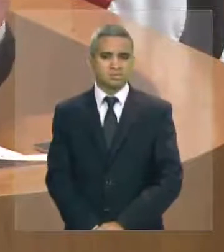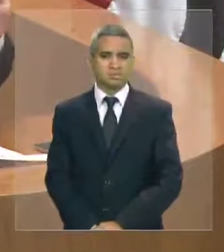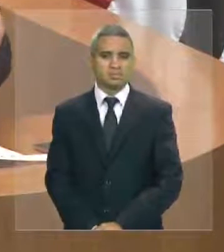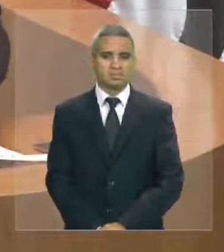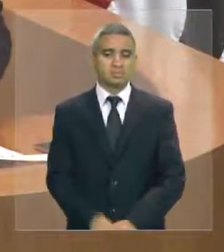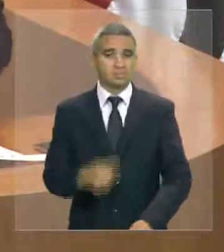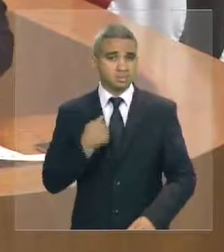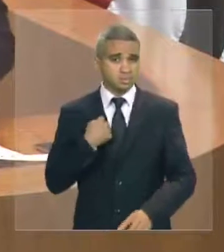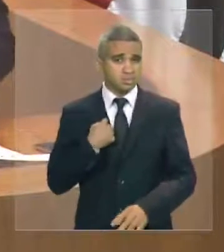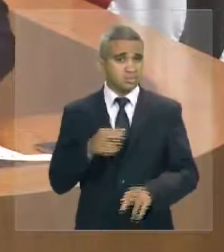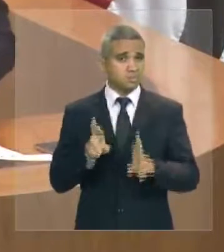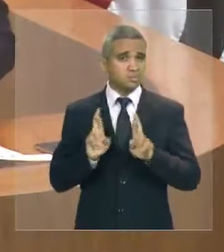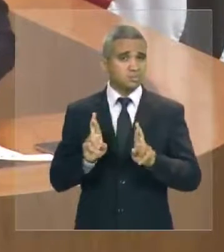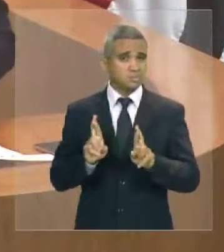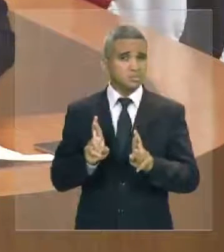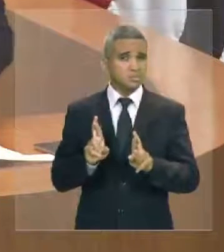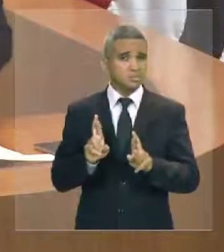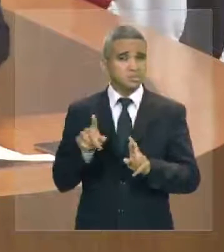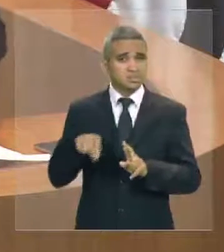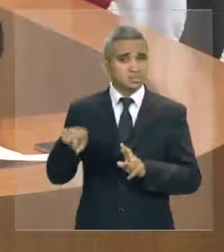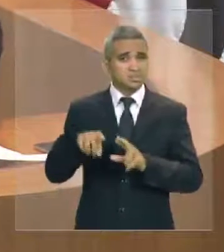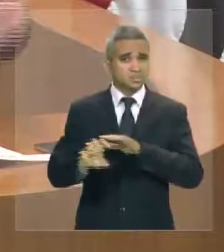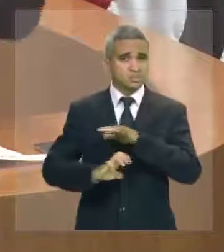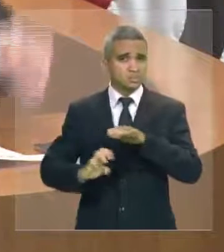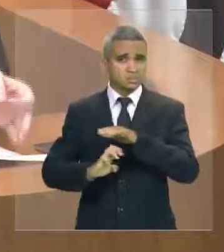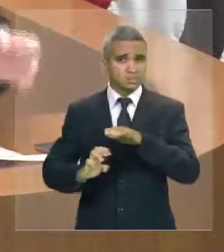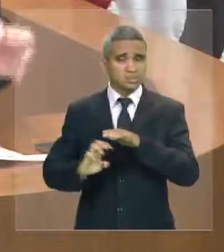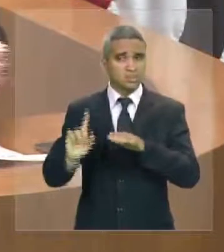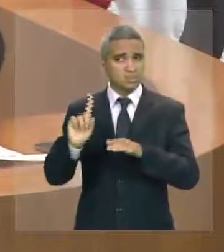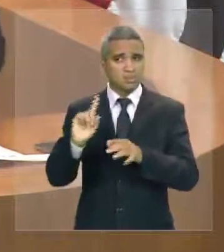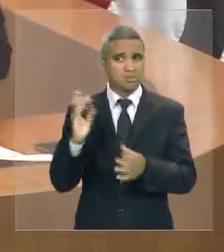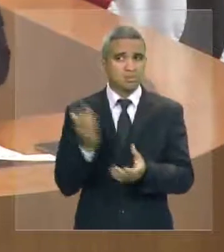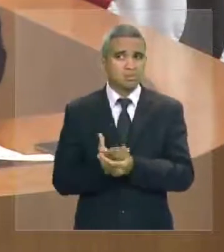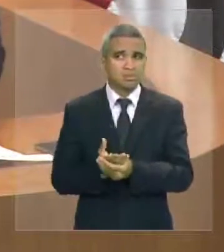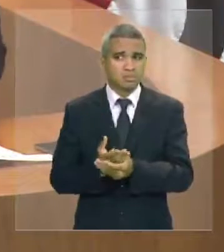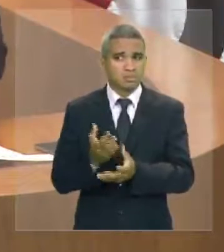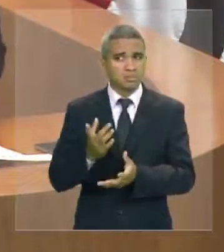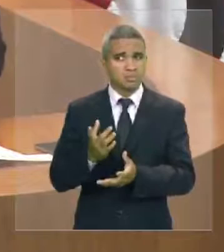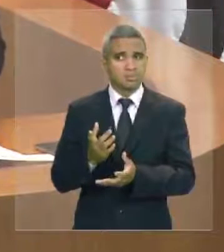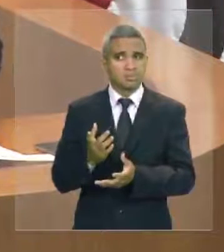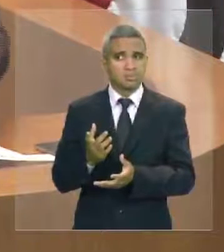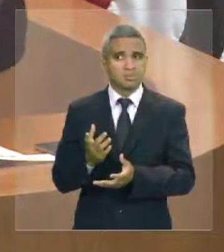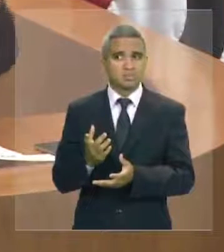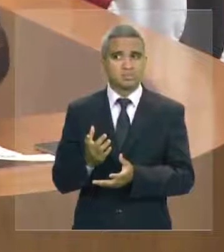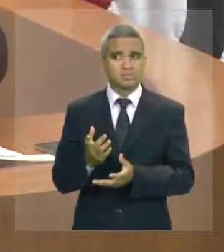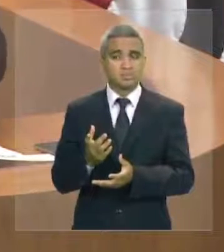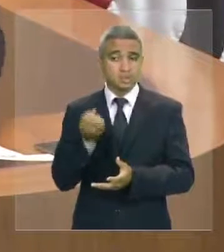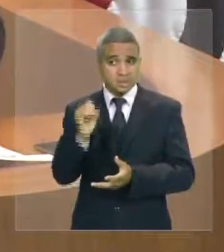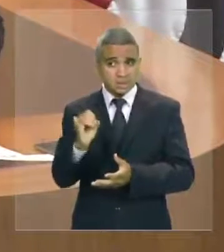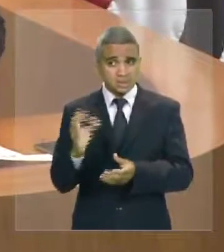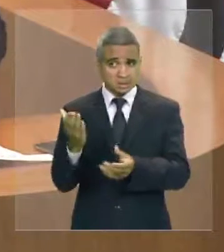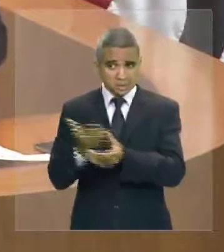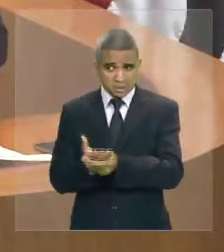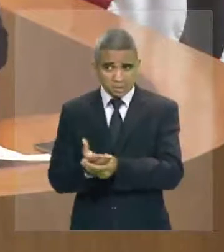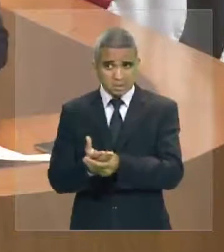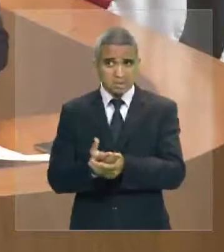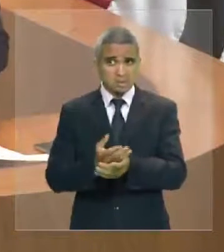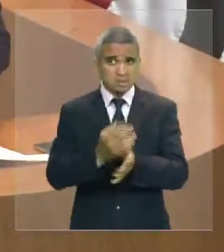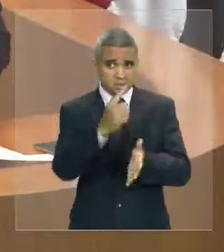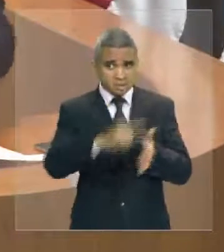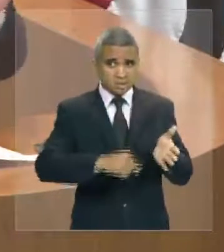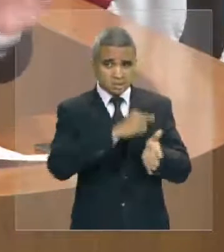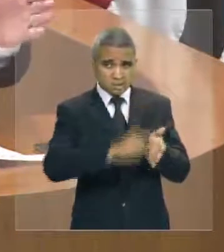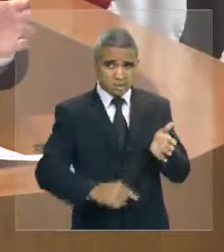Espero eu que os empresários não cometam este atentado contra a população de São Luís. E se o fizerem,